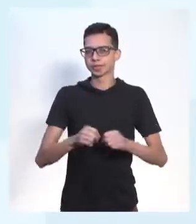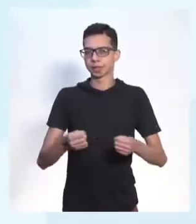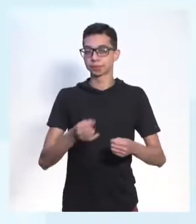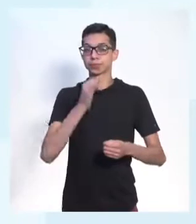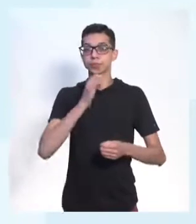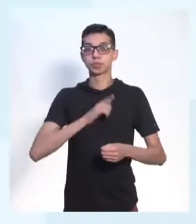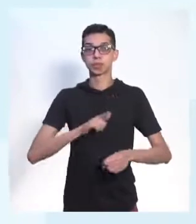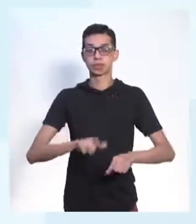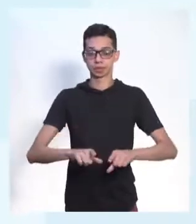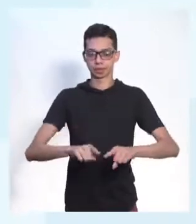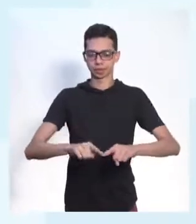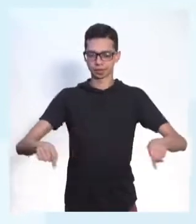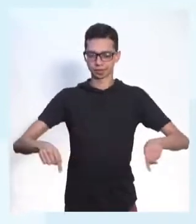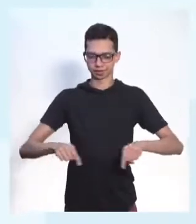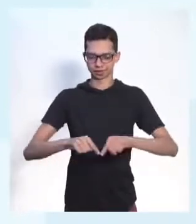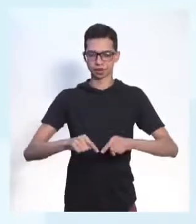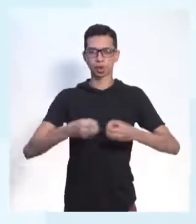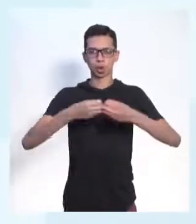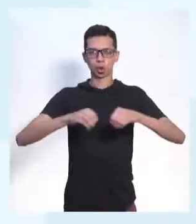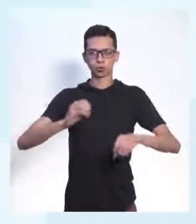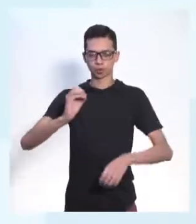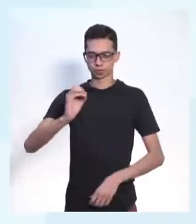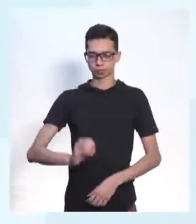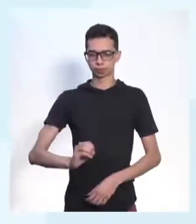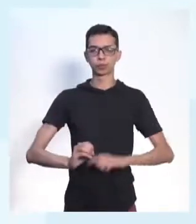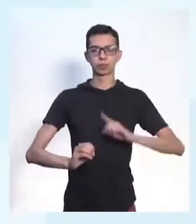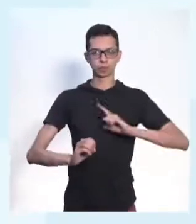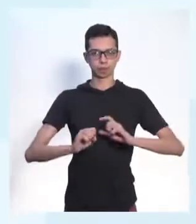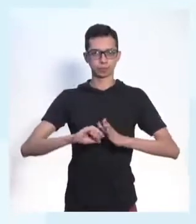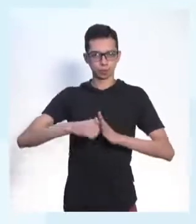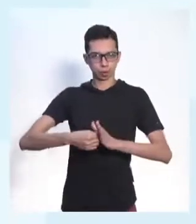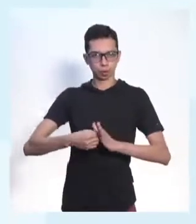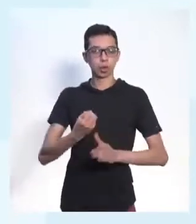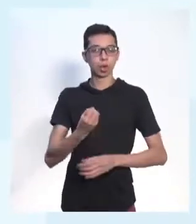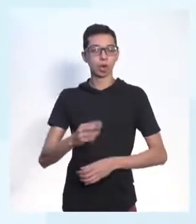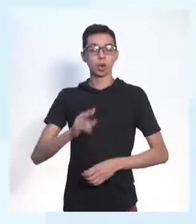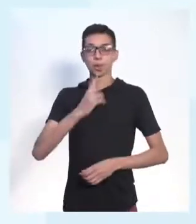protector worked. Se falar para falar ou não funcionou,